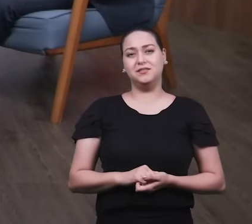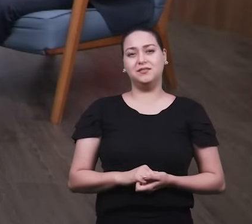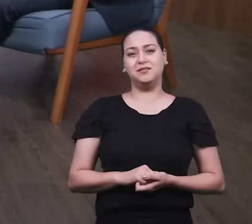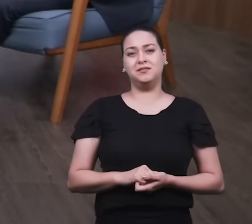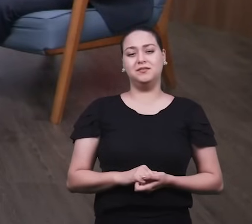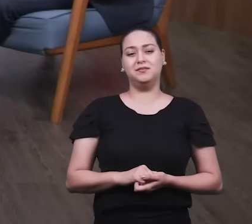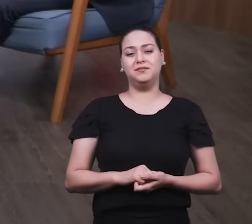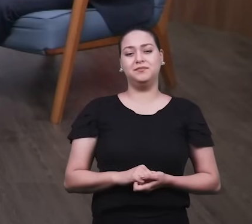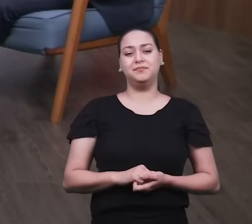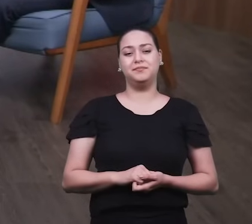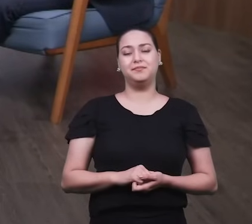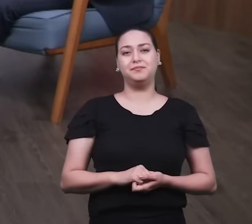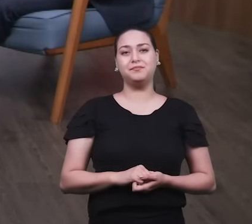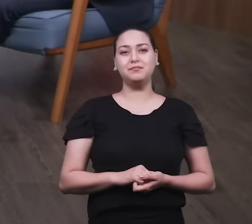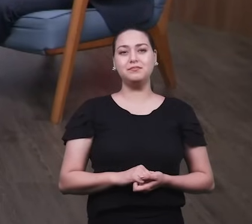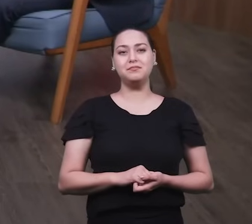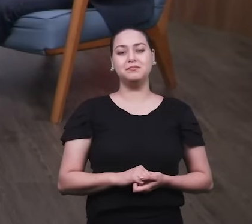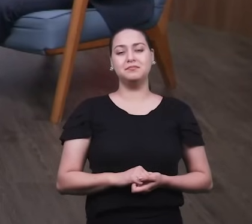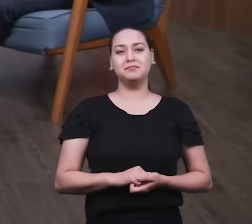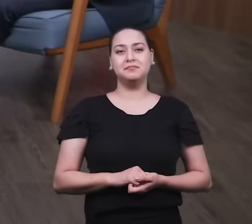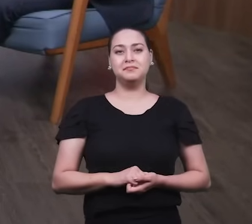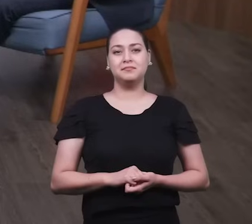pelo Adriano, é